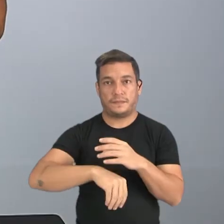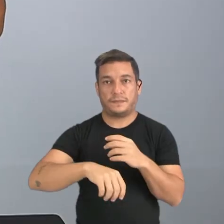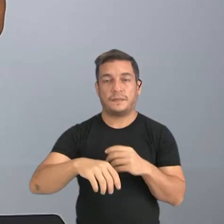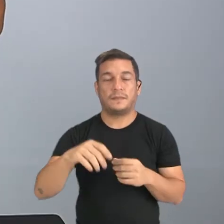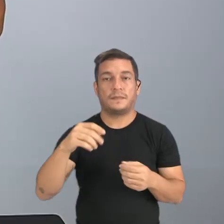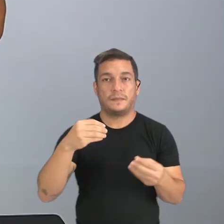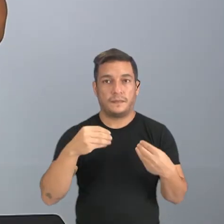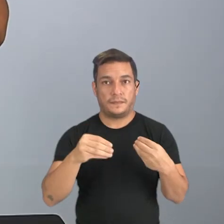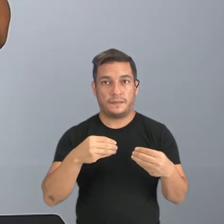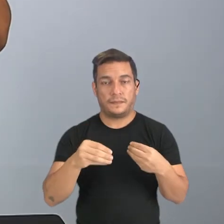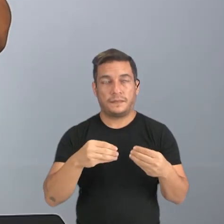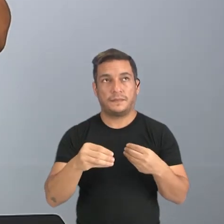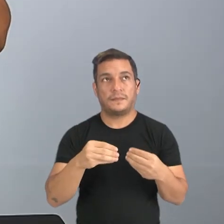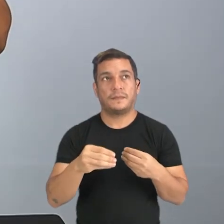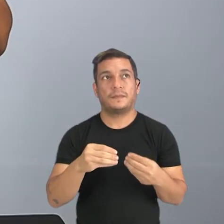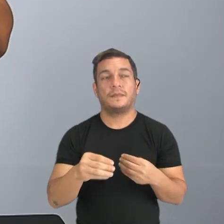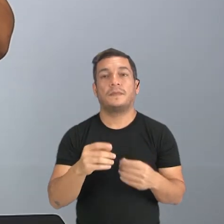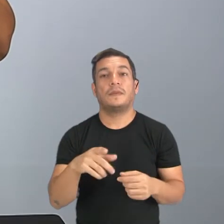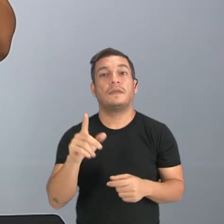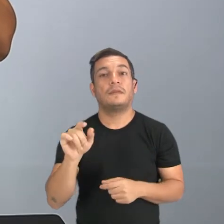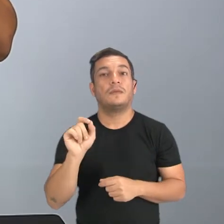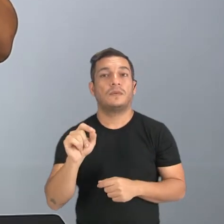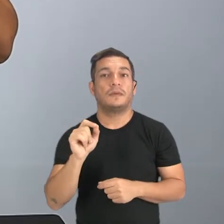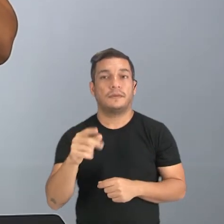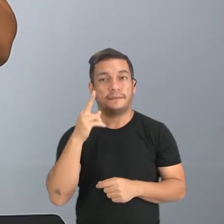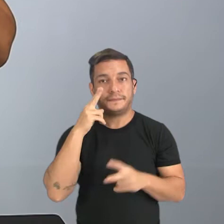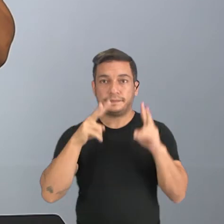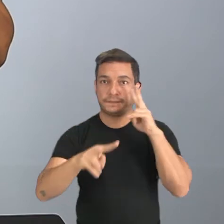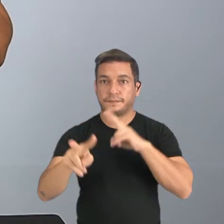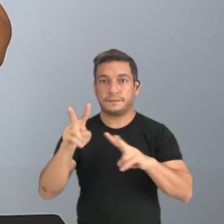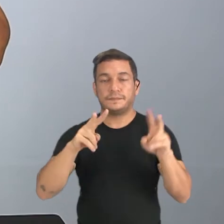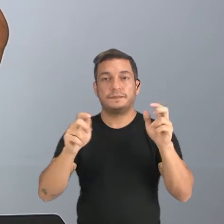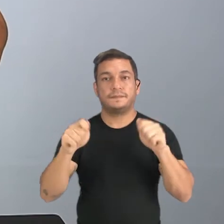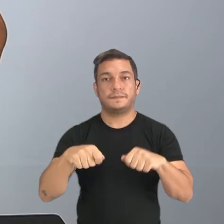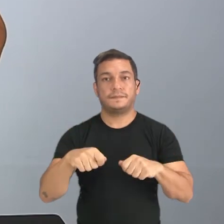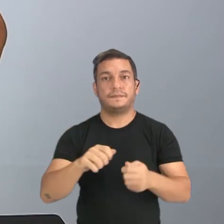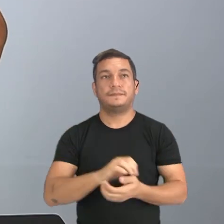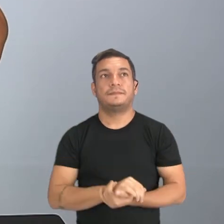plástico, ele será visível, não é?